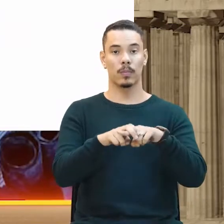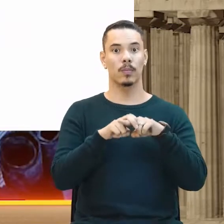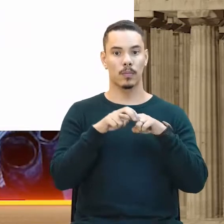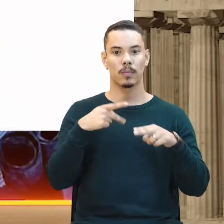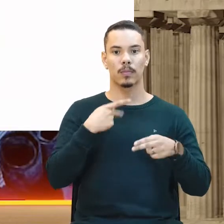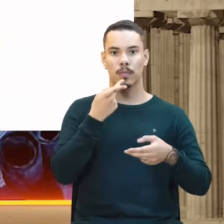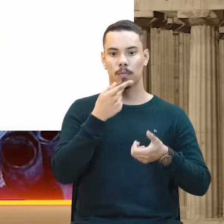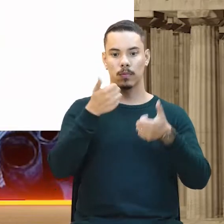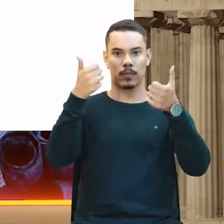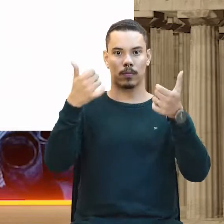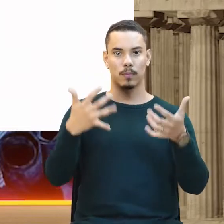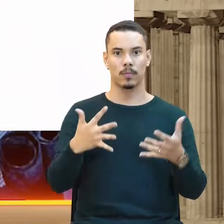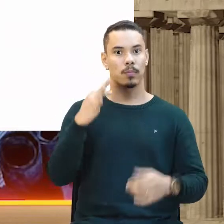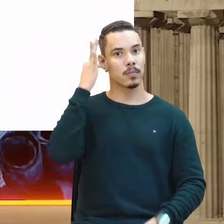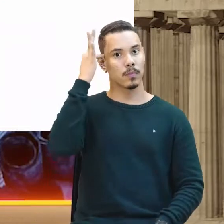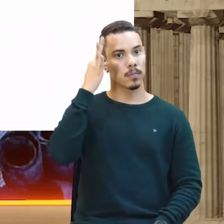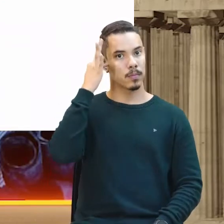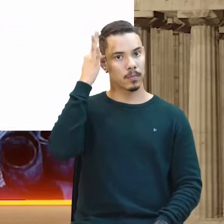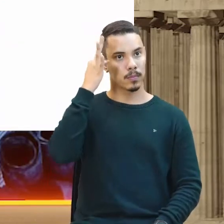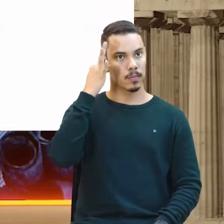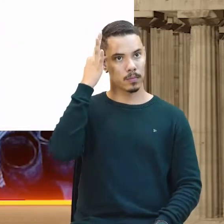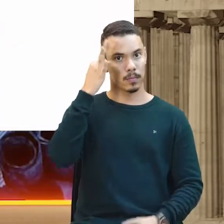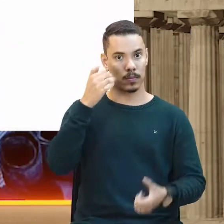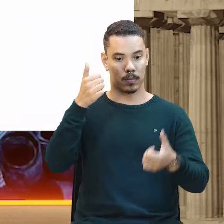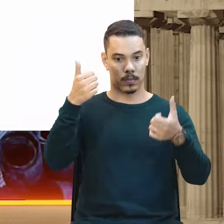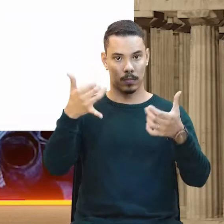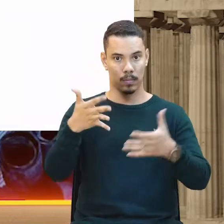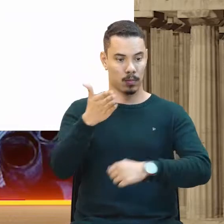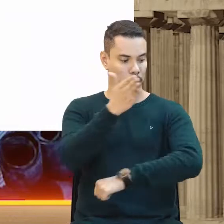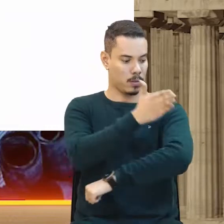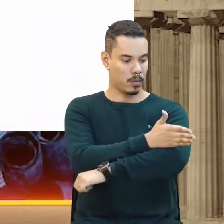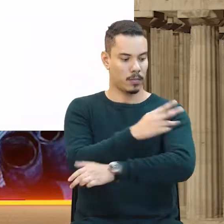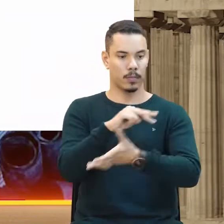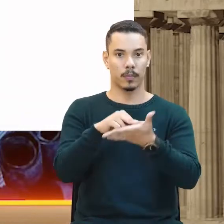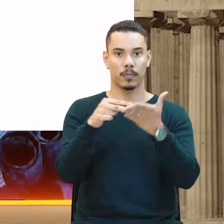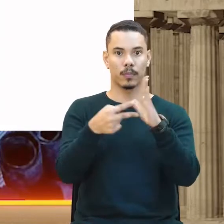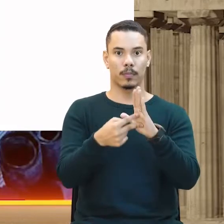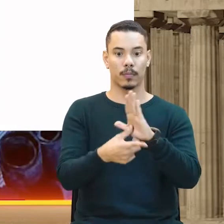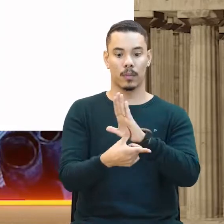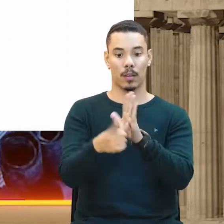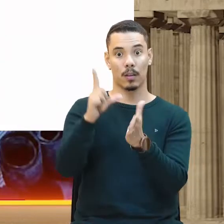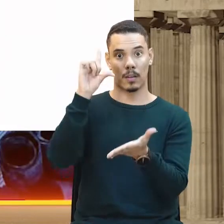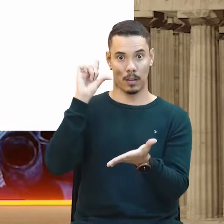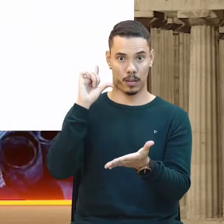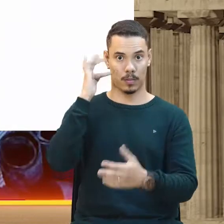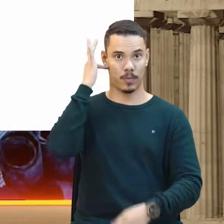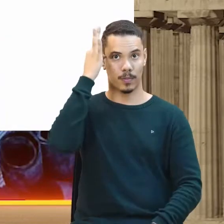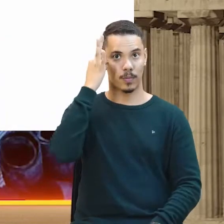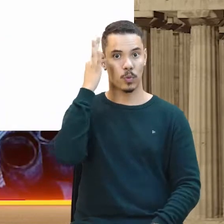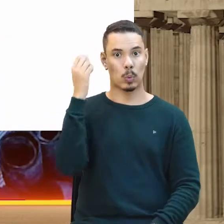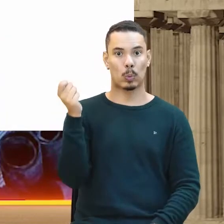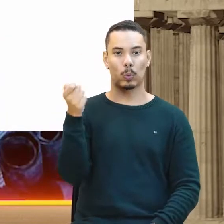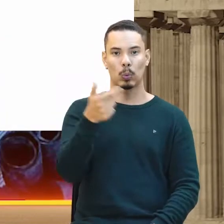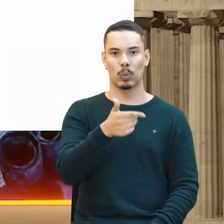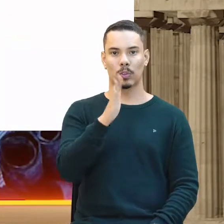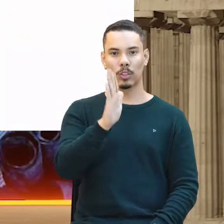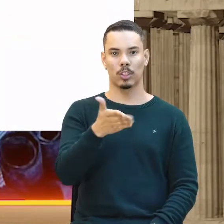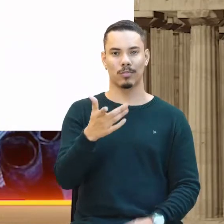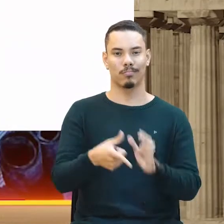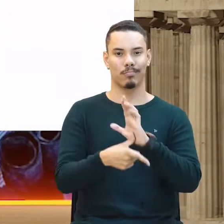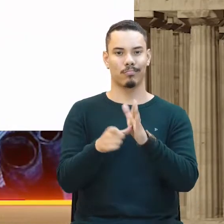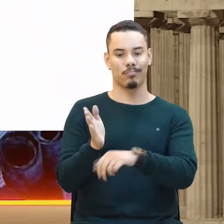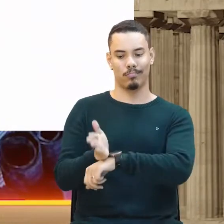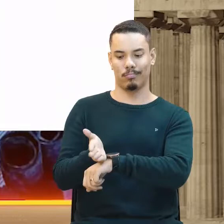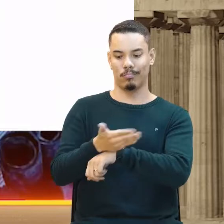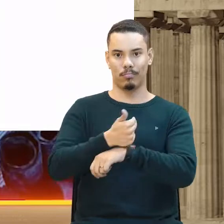que, filosoficamente falando, a Idade Média ela vai começar antes do que aquilo que está previsto dentro